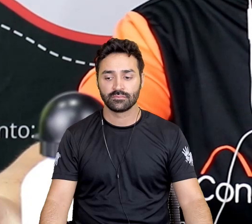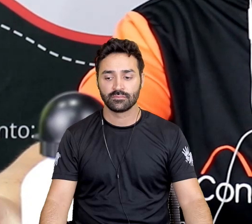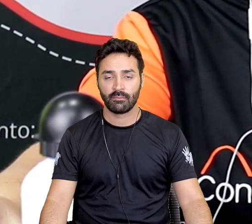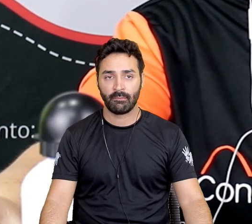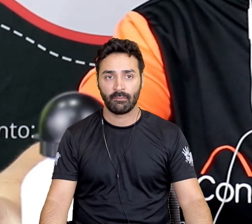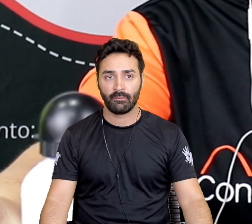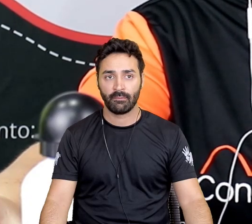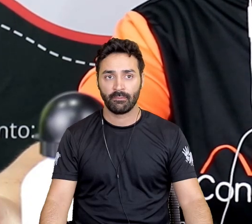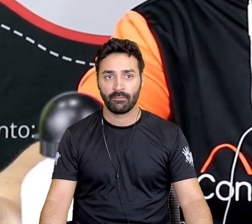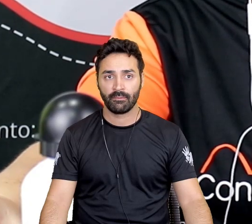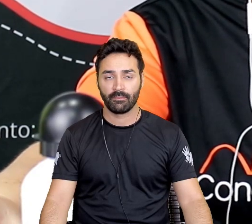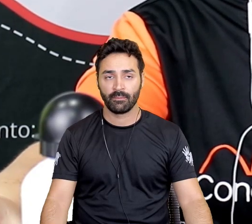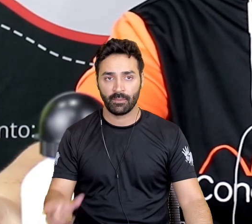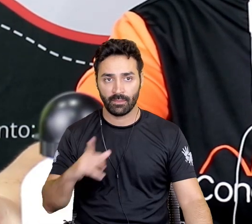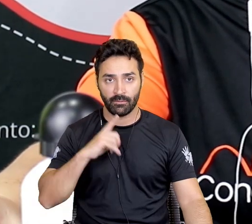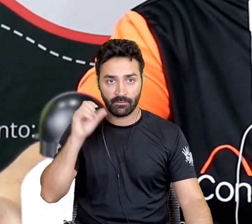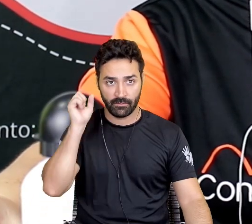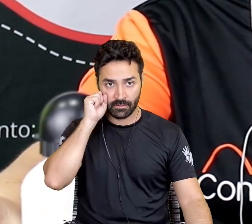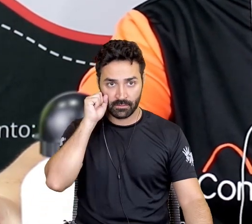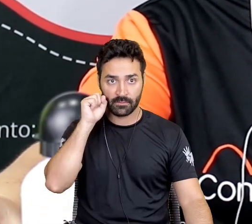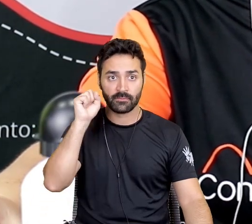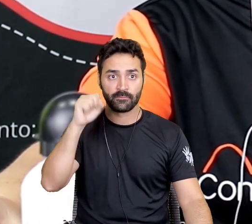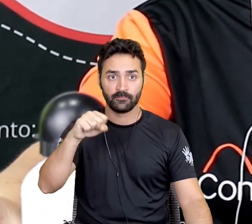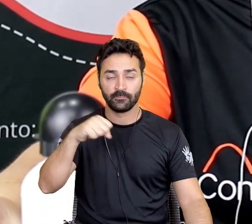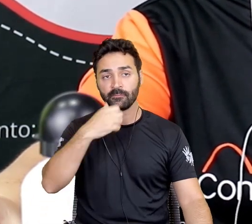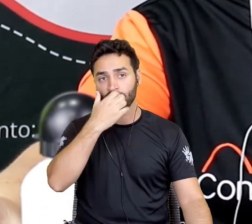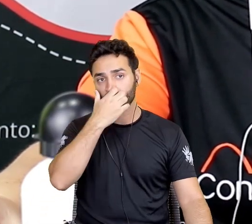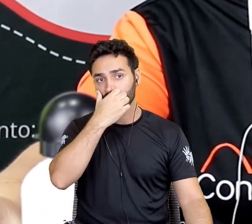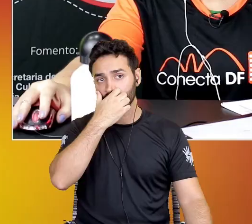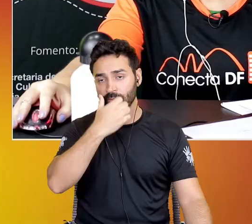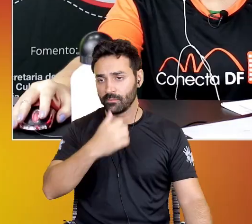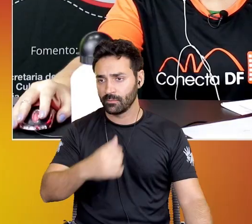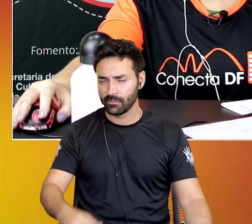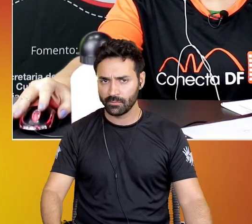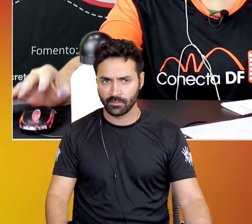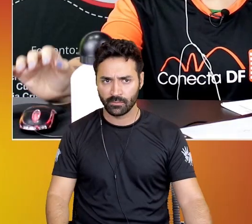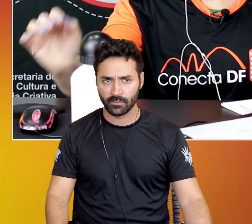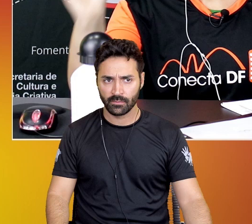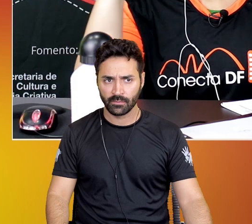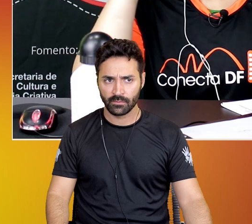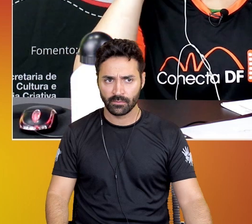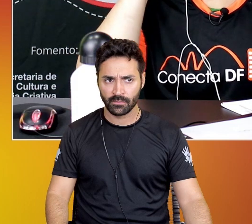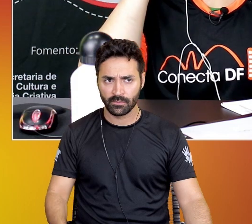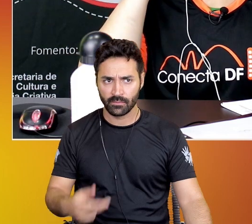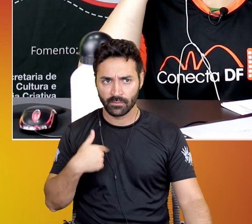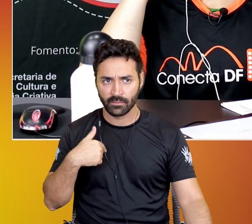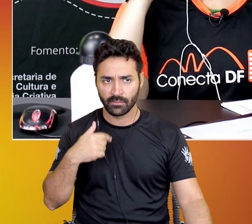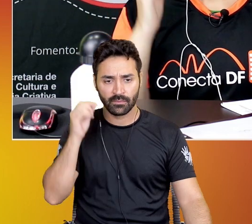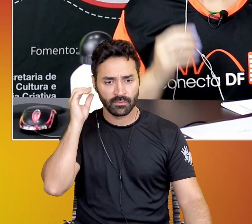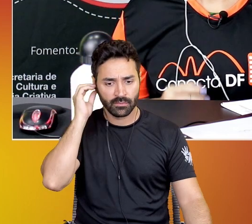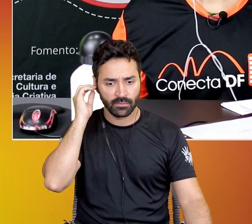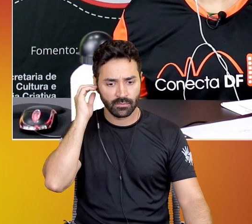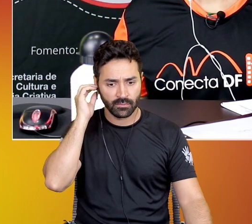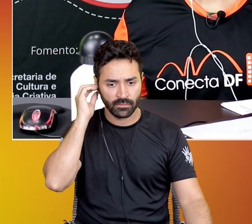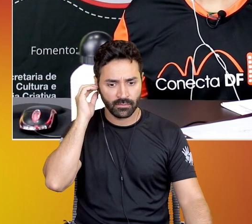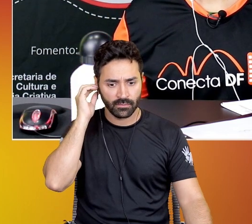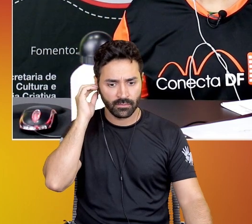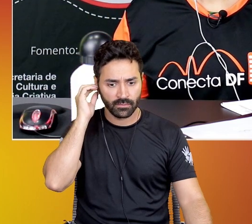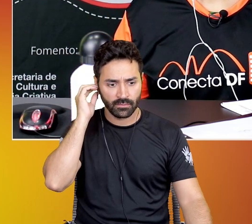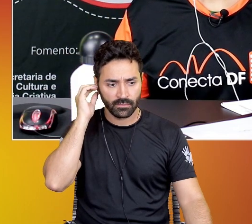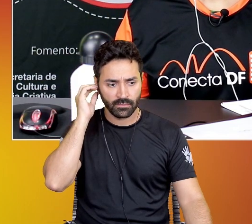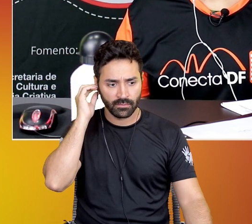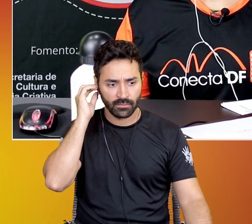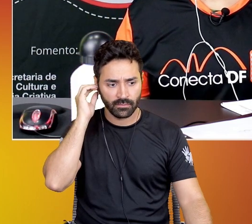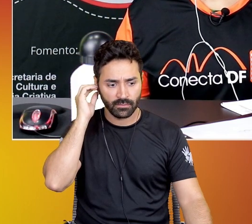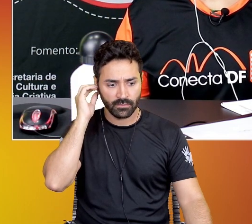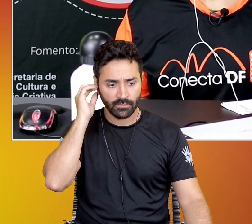Tá ouvindo? Sim. Eu queria falar uma coisa antes de falar a palavra. É que tem uma aluna aqui com a gente, ela mandou